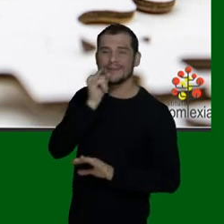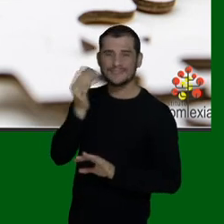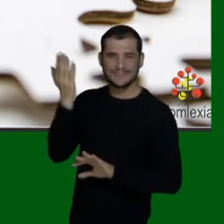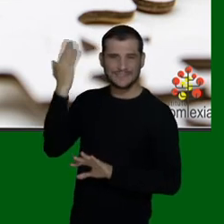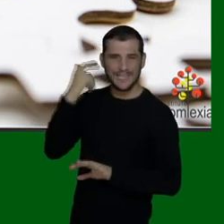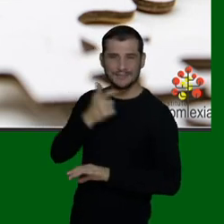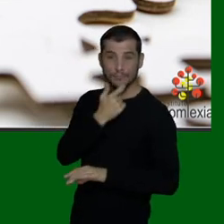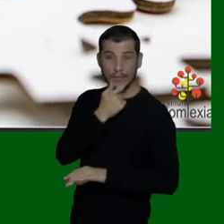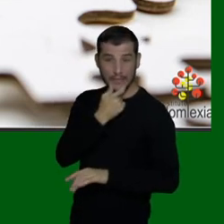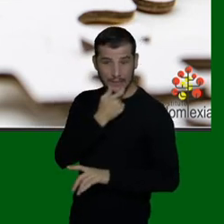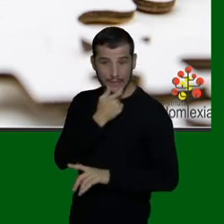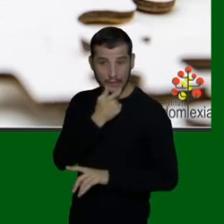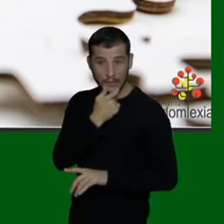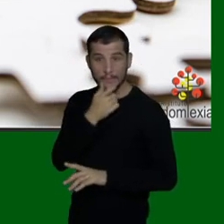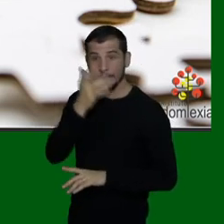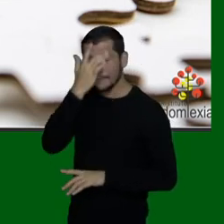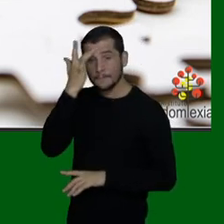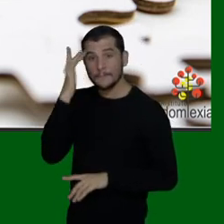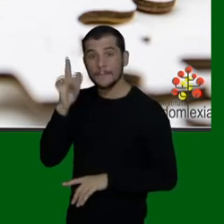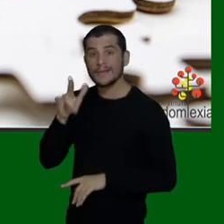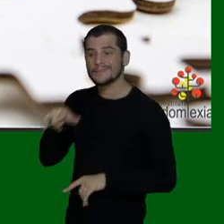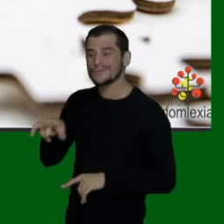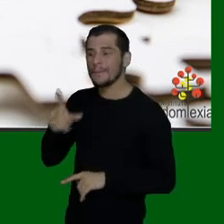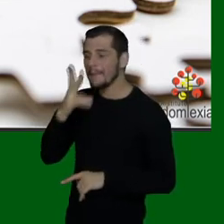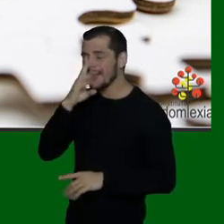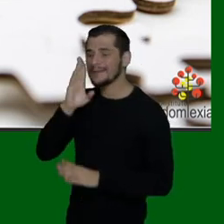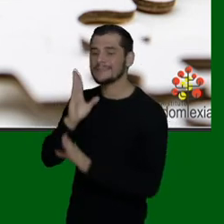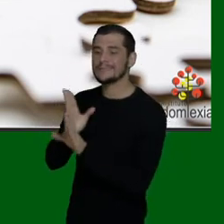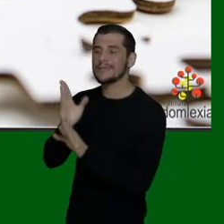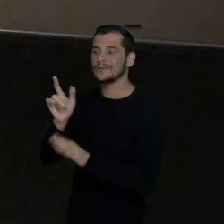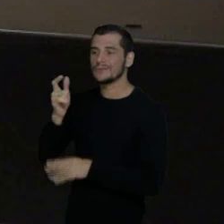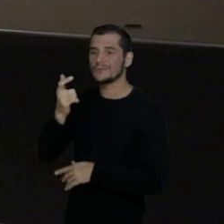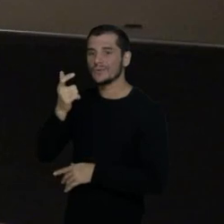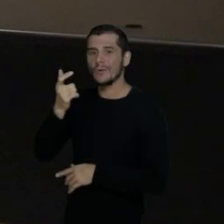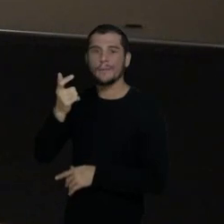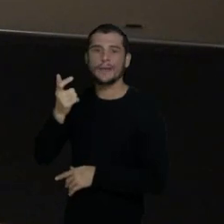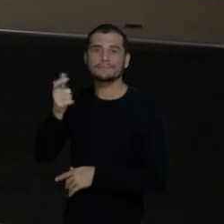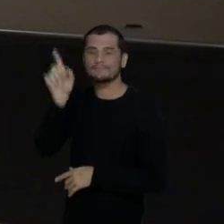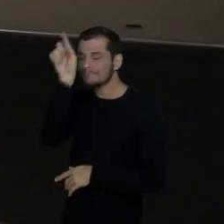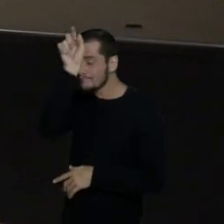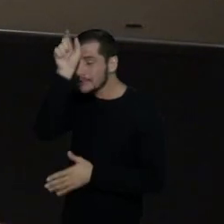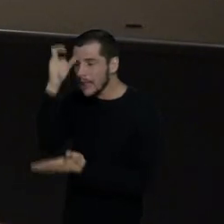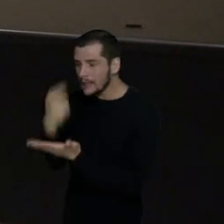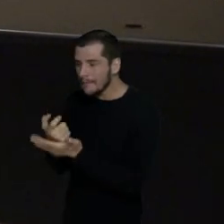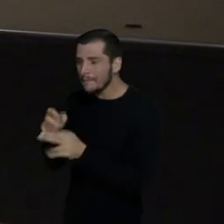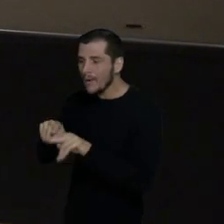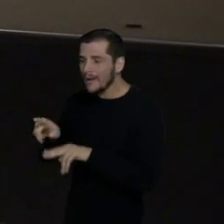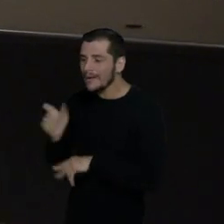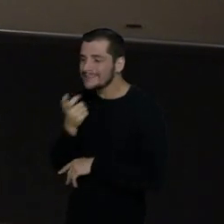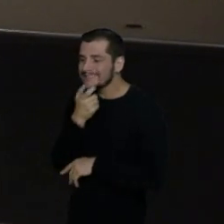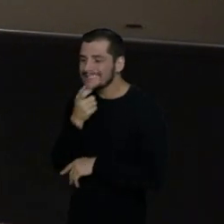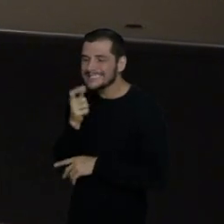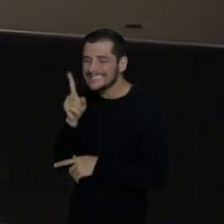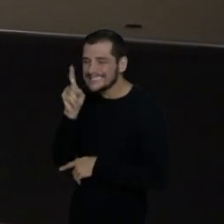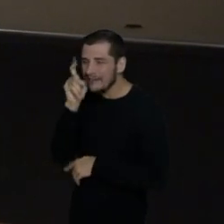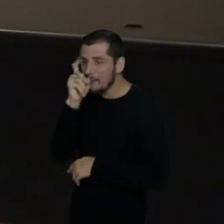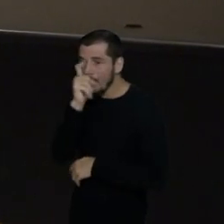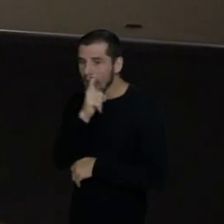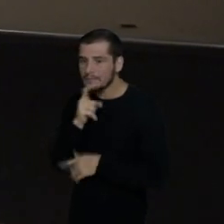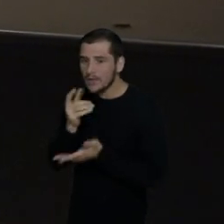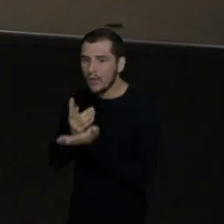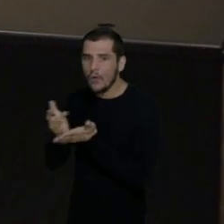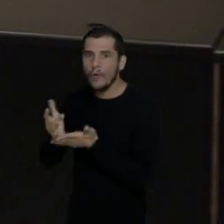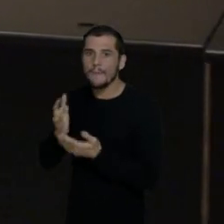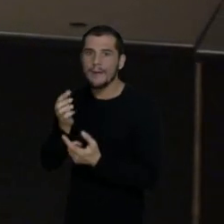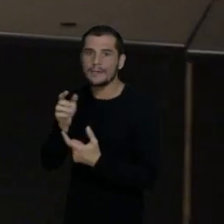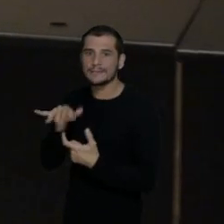fatalmente pega a dislexia ali no começo da alfabetização quando a gente já vai pro português nem sempre a gente pega na